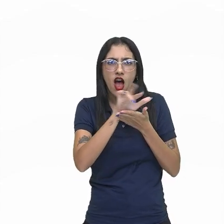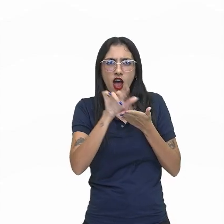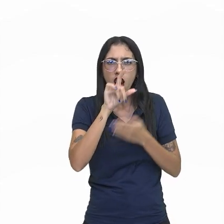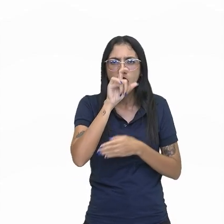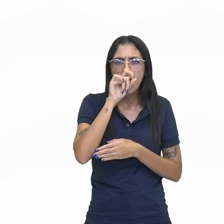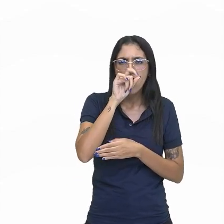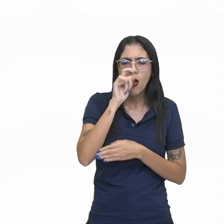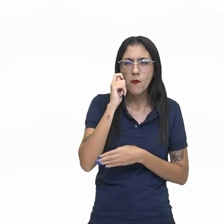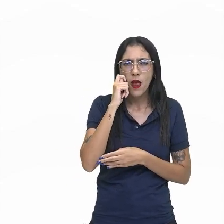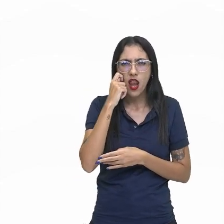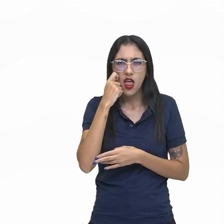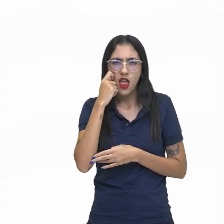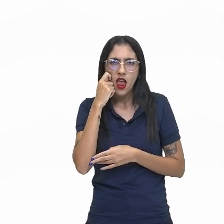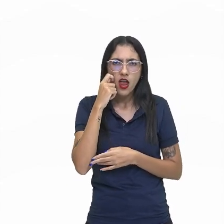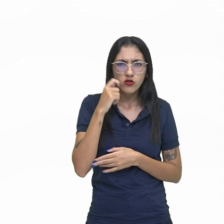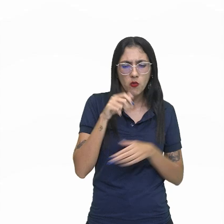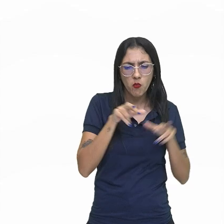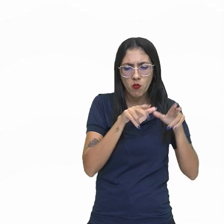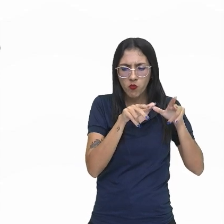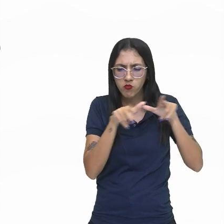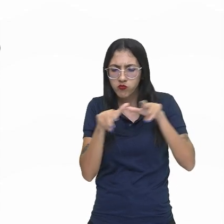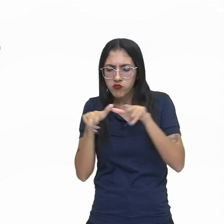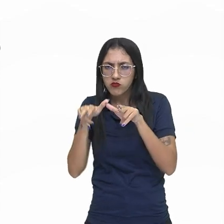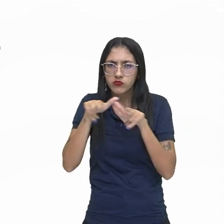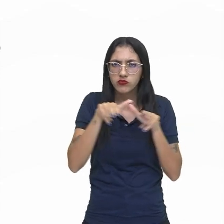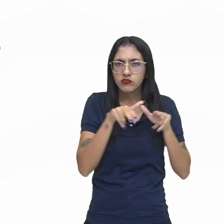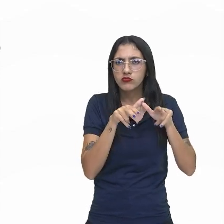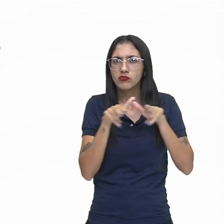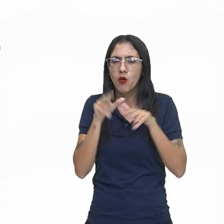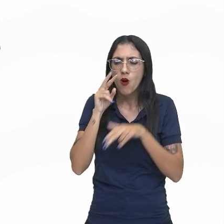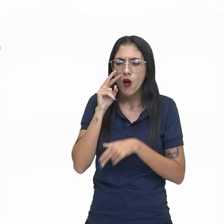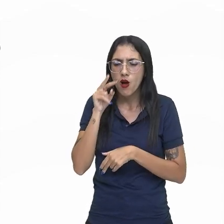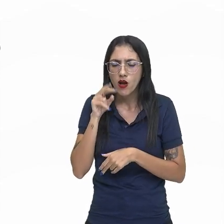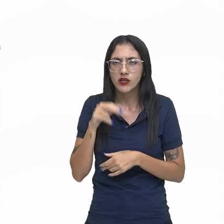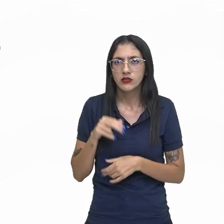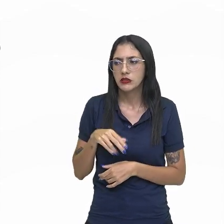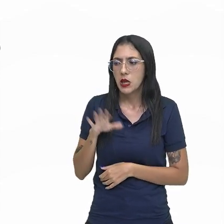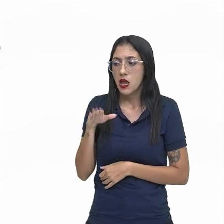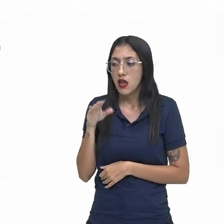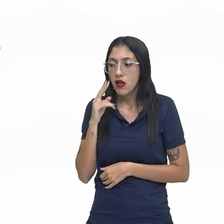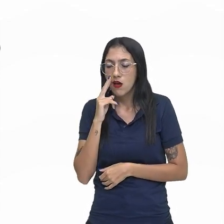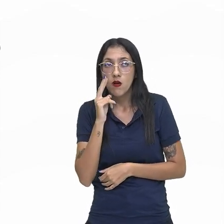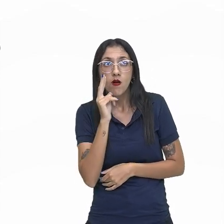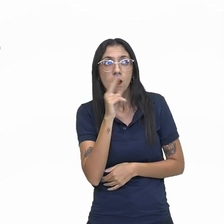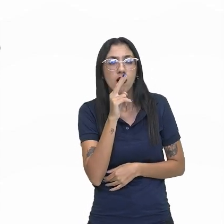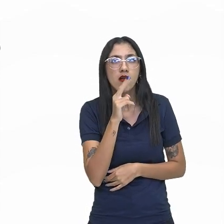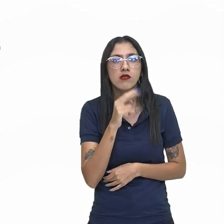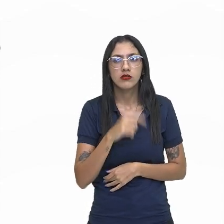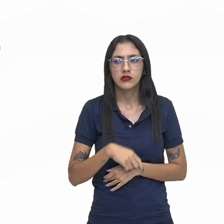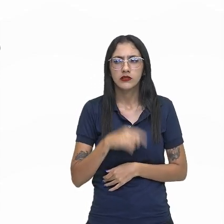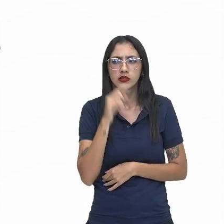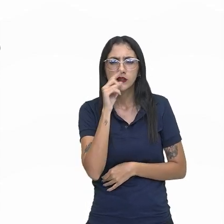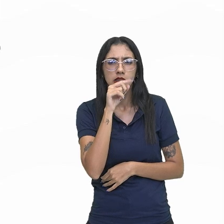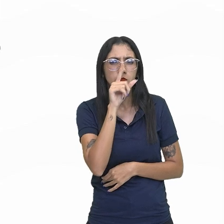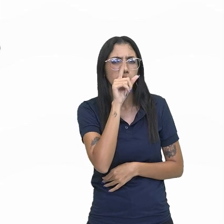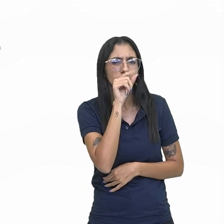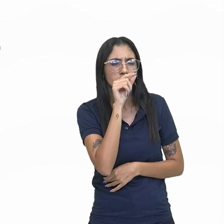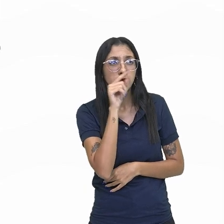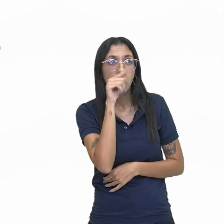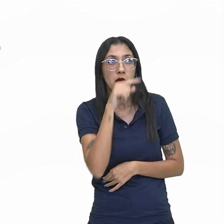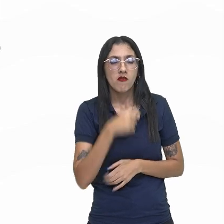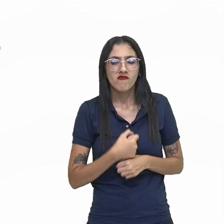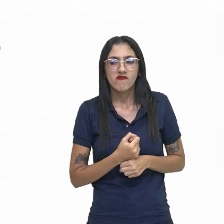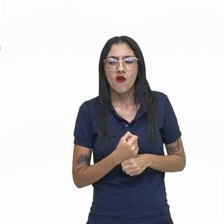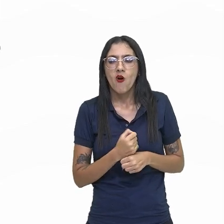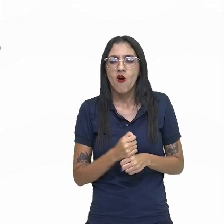urubus voando. Continuando, olhe lá, disse o leão, aqueles urubus estão com